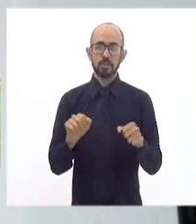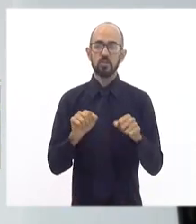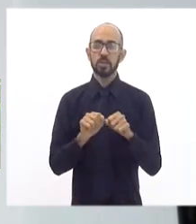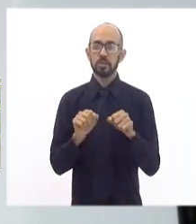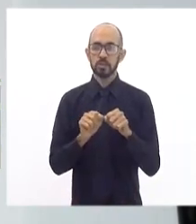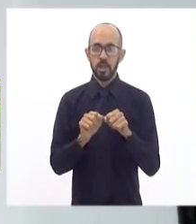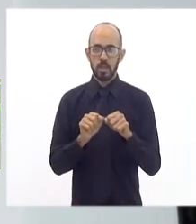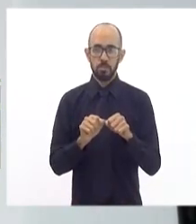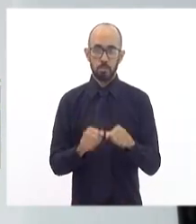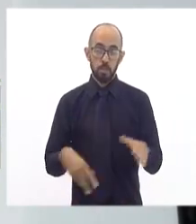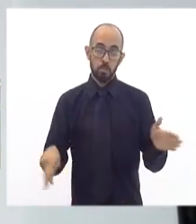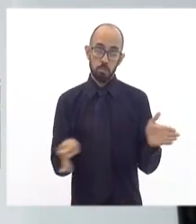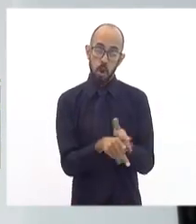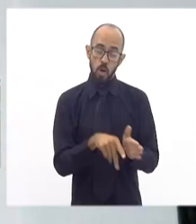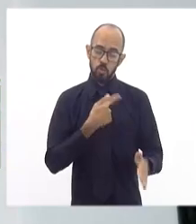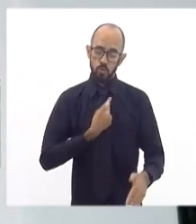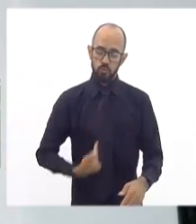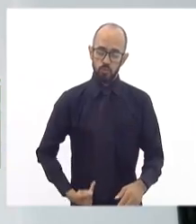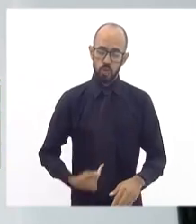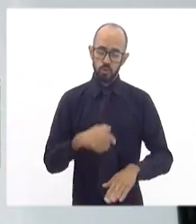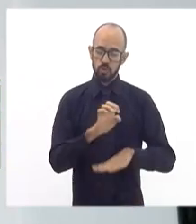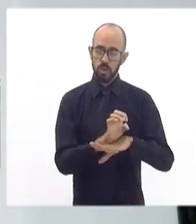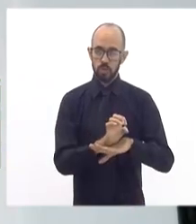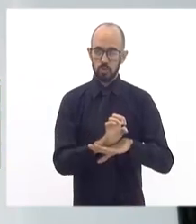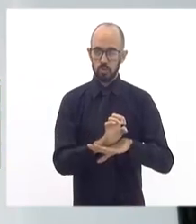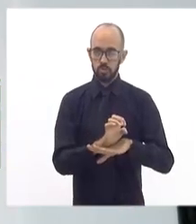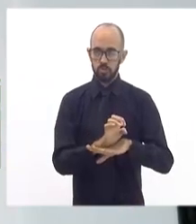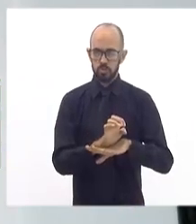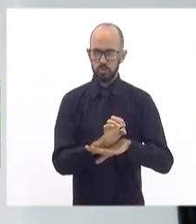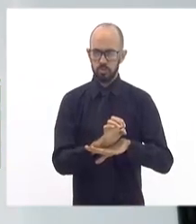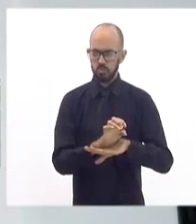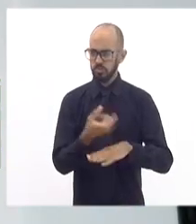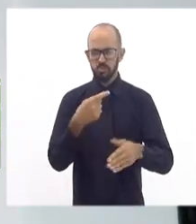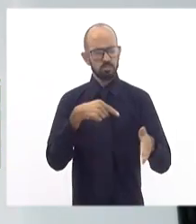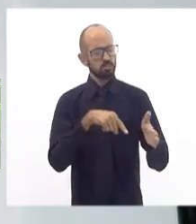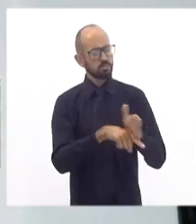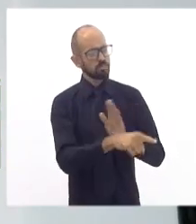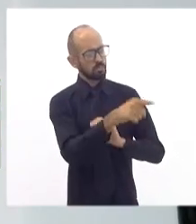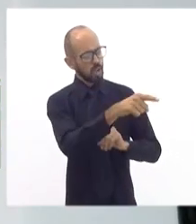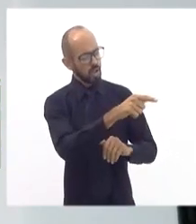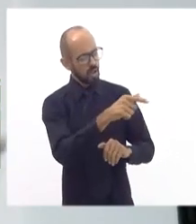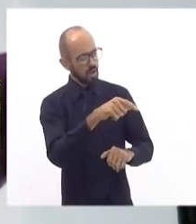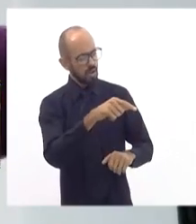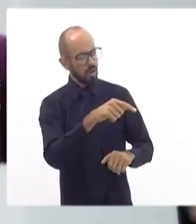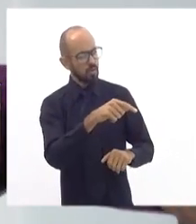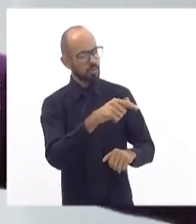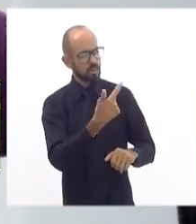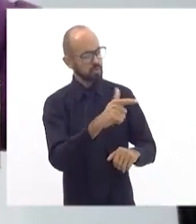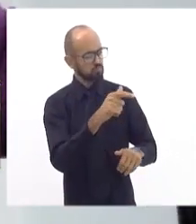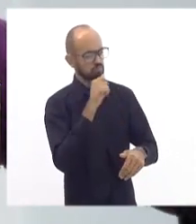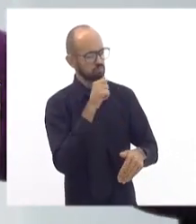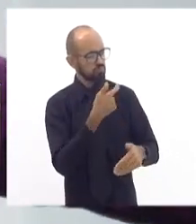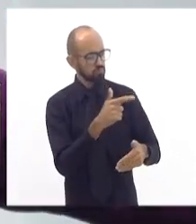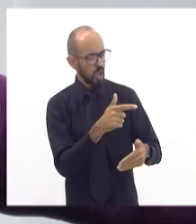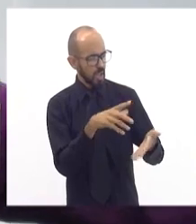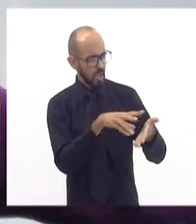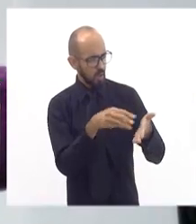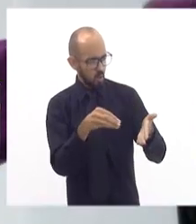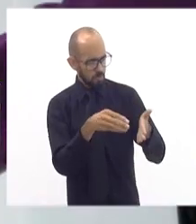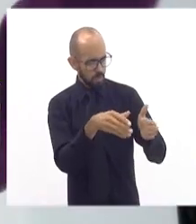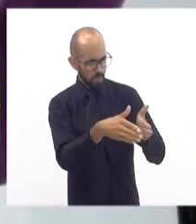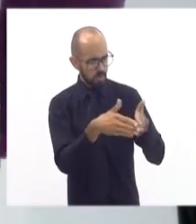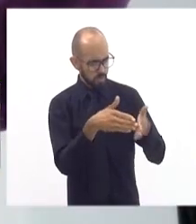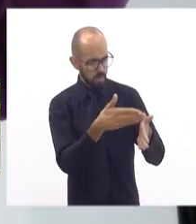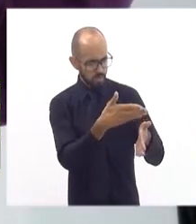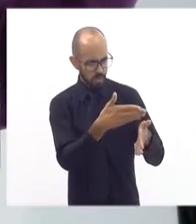realizada pelo governo do estado pelo vertical alguém aqui não tem a cópia da licença expedida pelo Estado